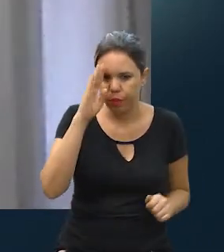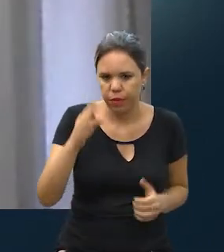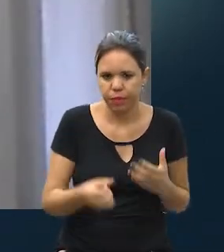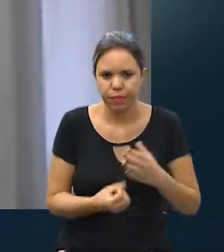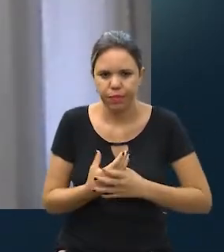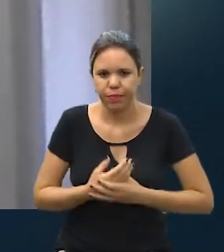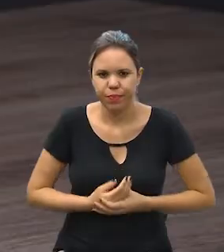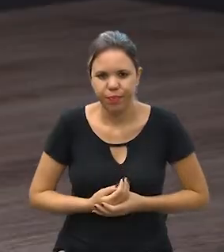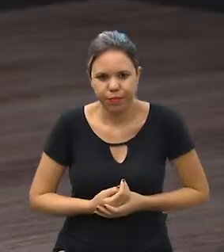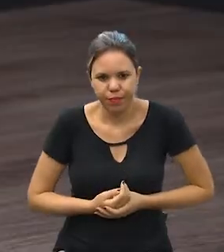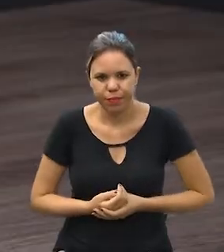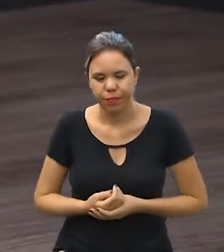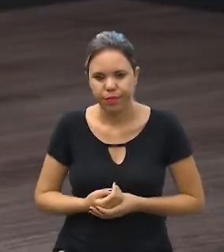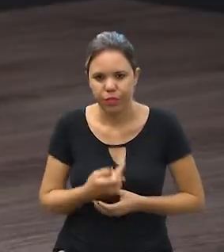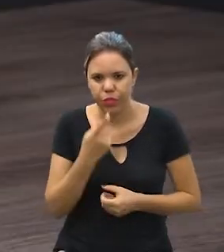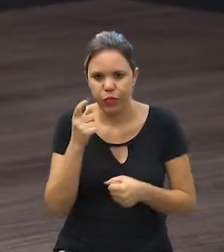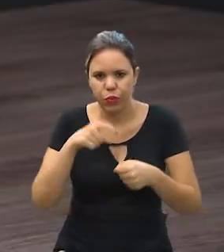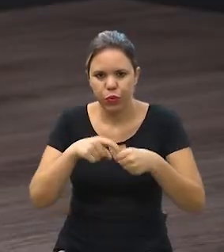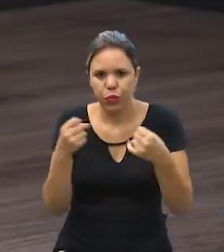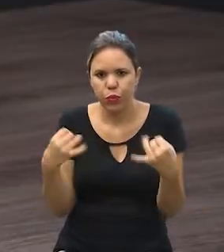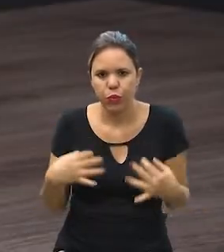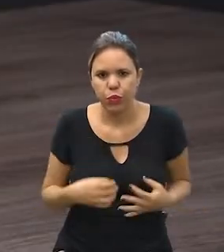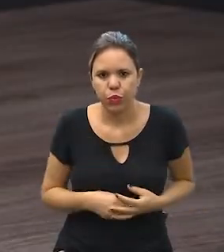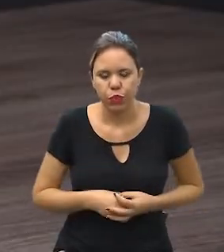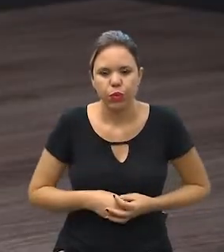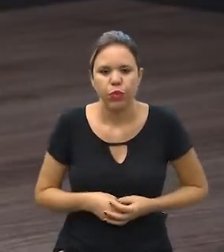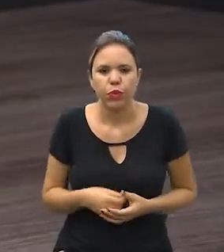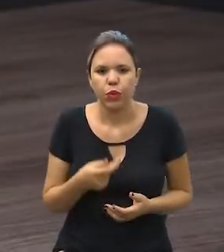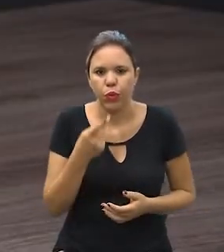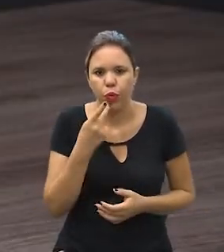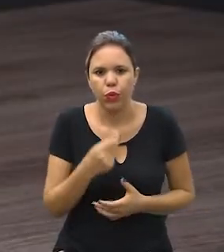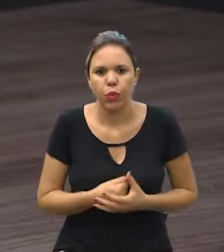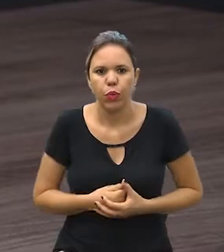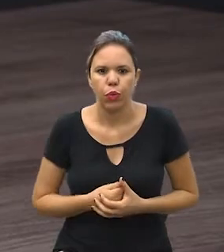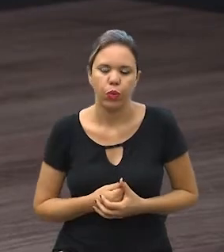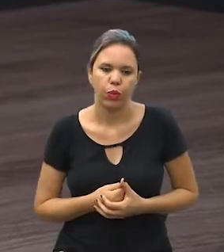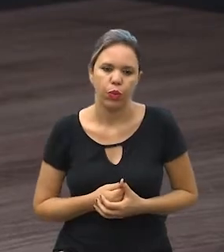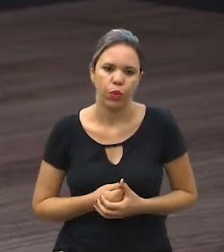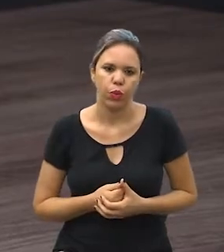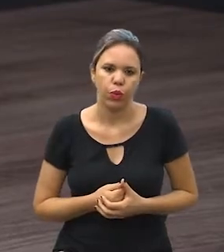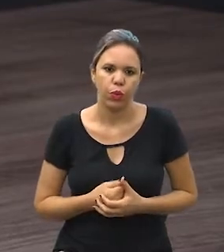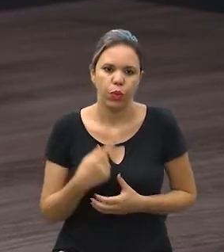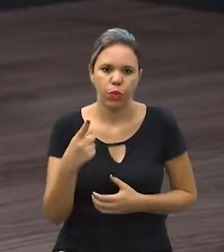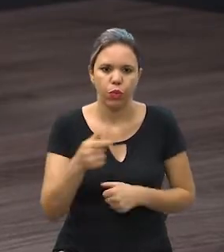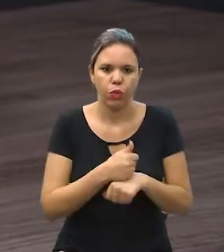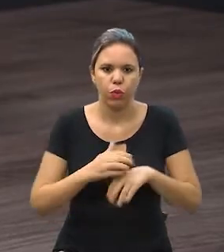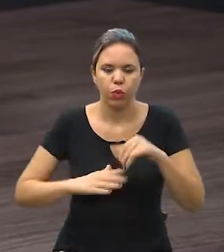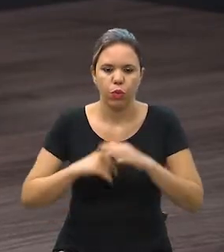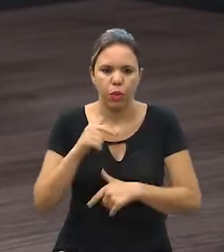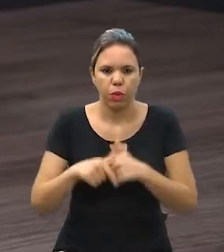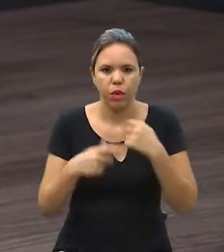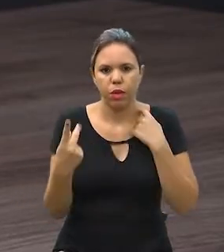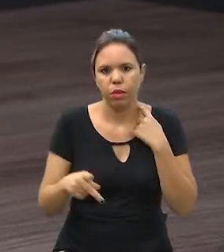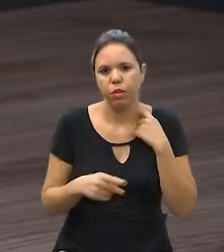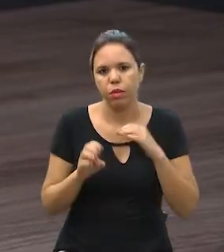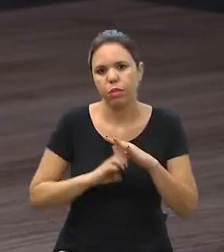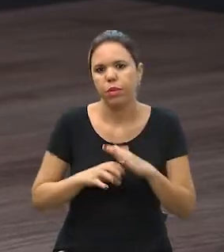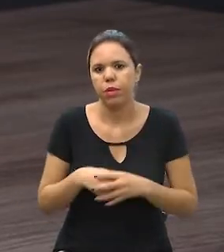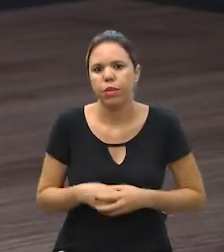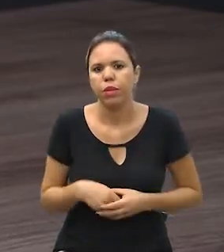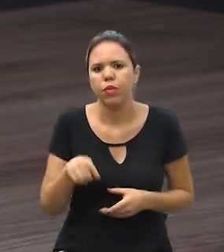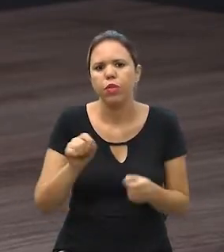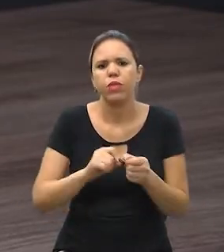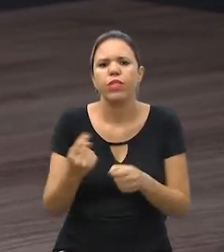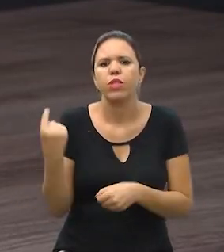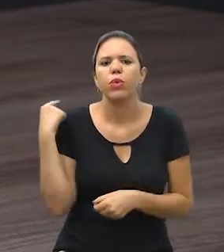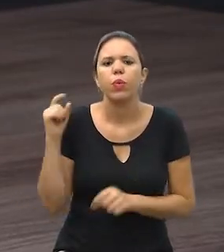aconteceu. Mas então eu vou voltar um pouquinho, Patrícia, e a gente vai falar um pouquinho dessa sua carreira corporativa. Você fazia